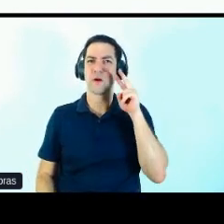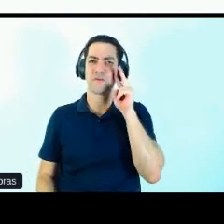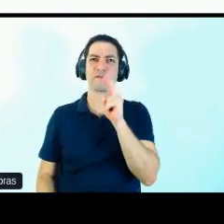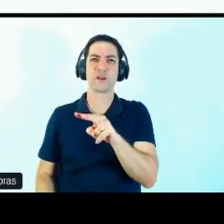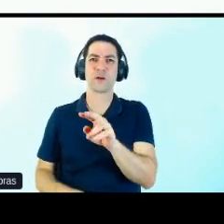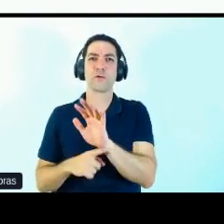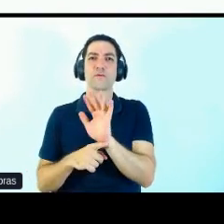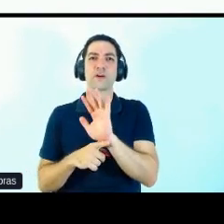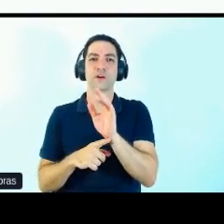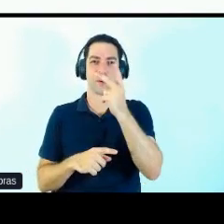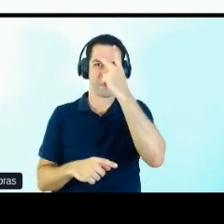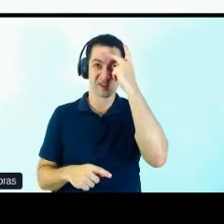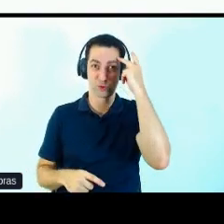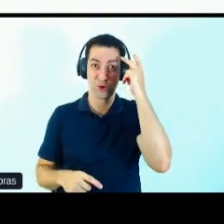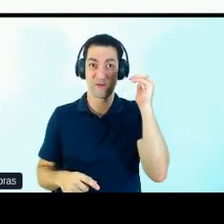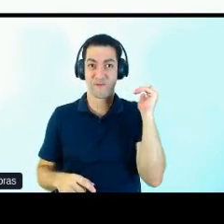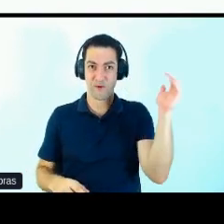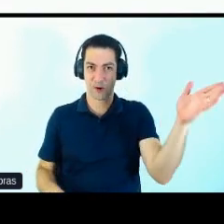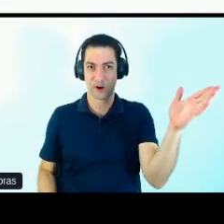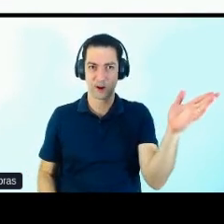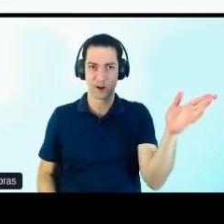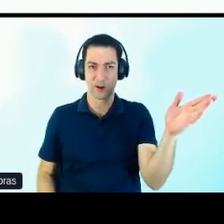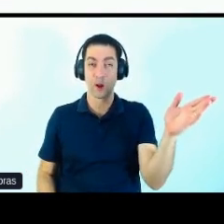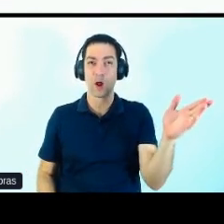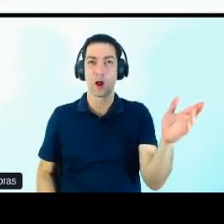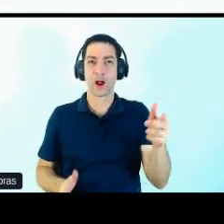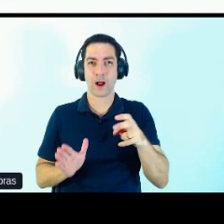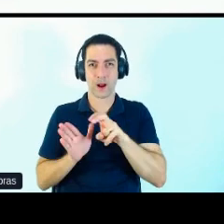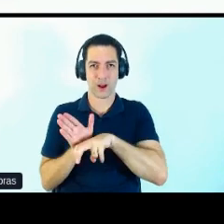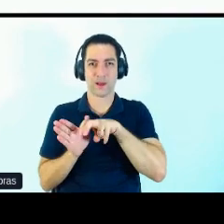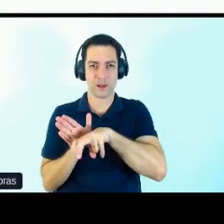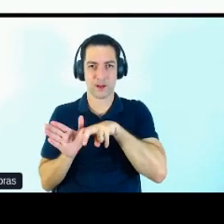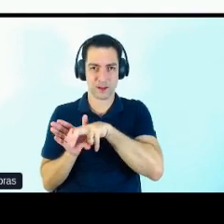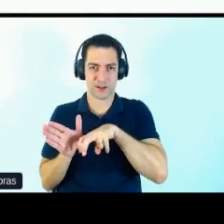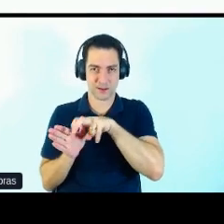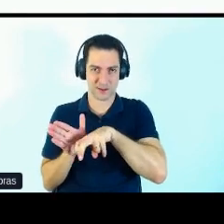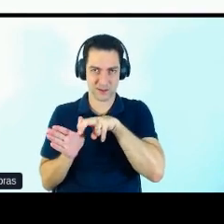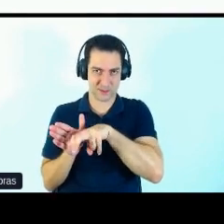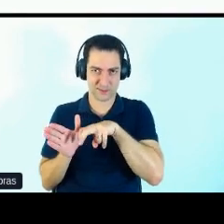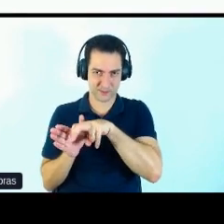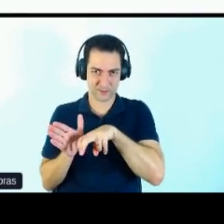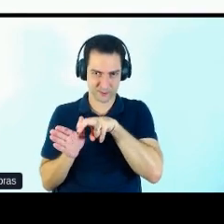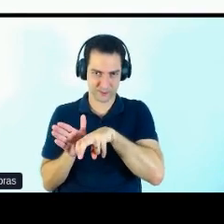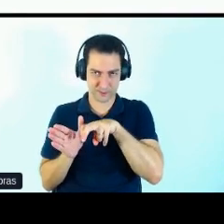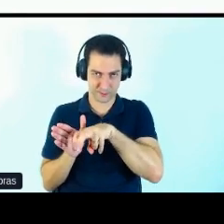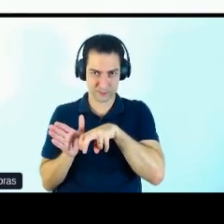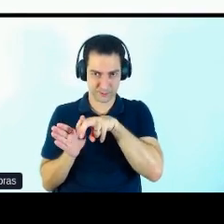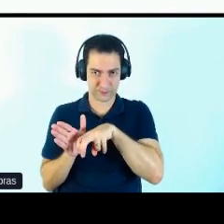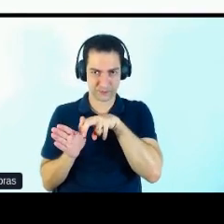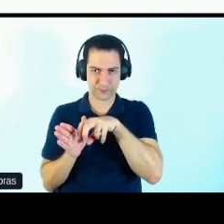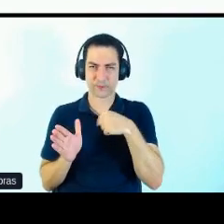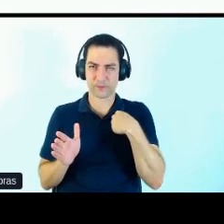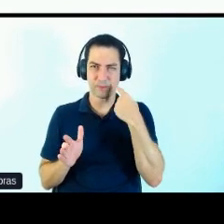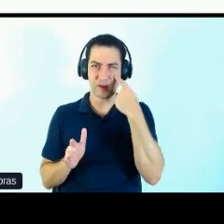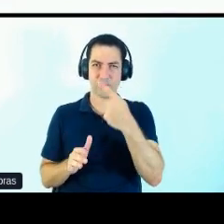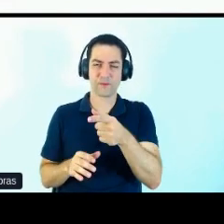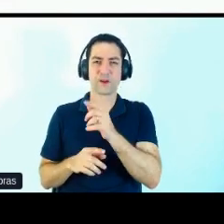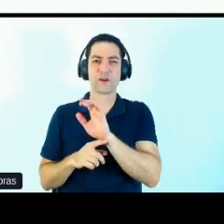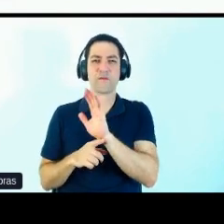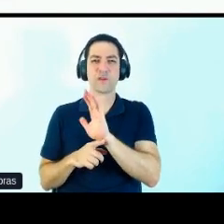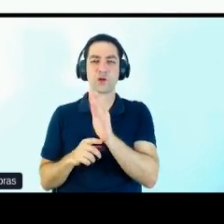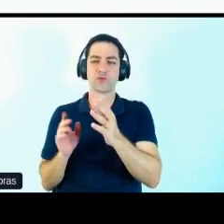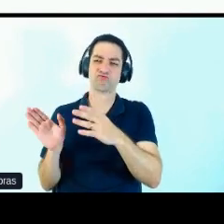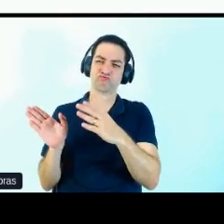estava andando de escada rolante, é um cadeirante. Eu vi esse vídeo algumas vezes